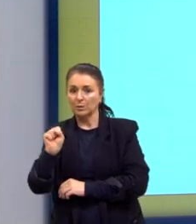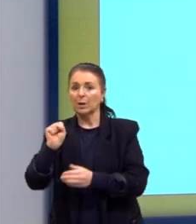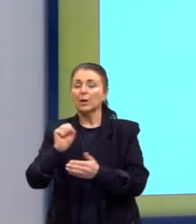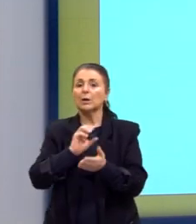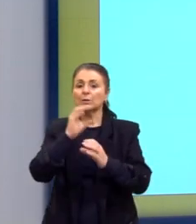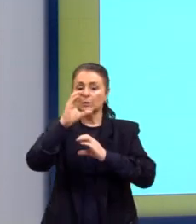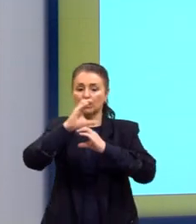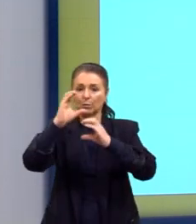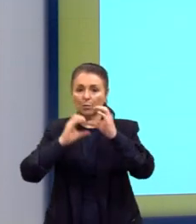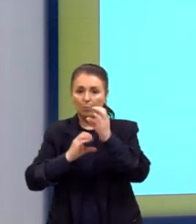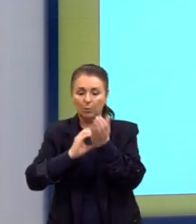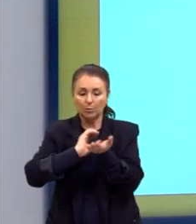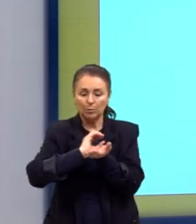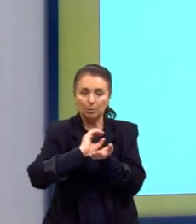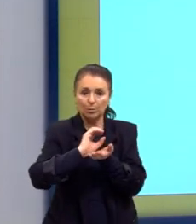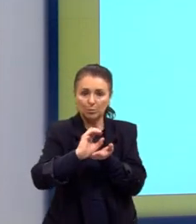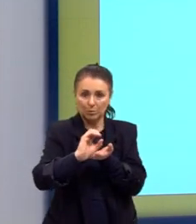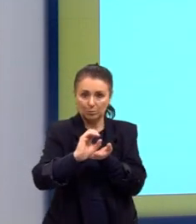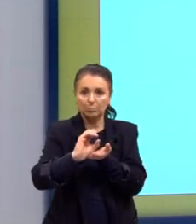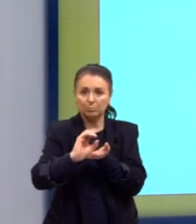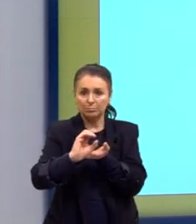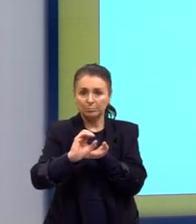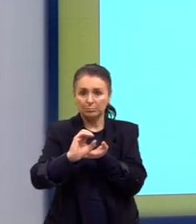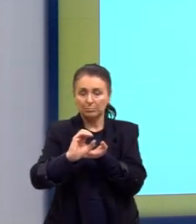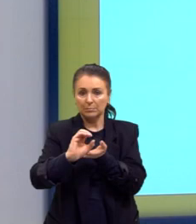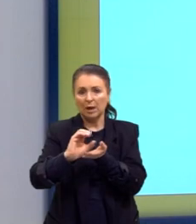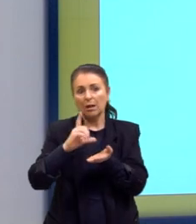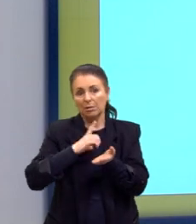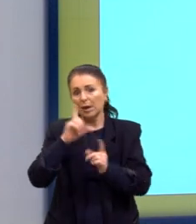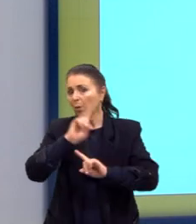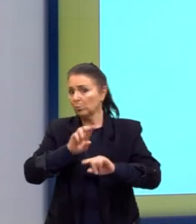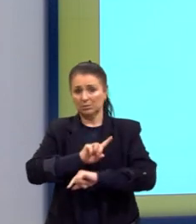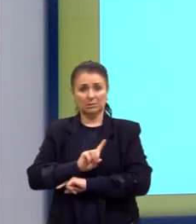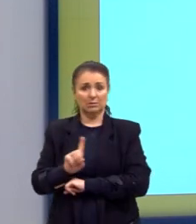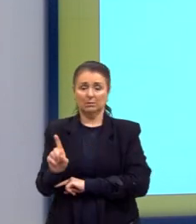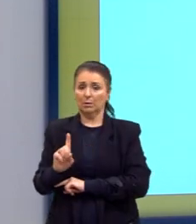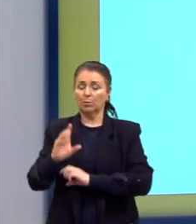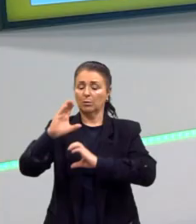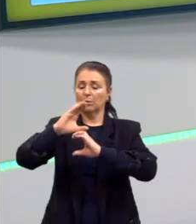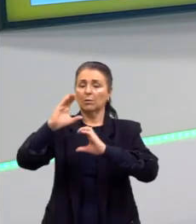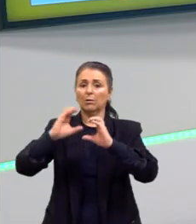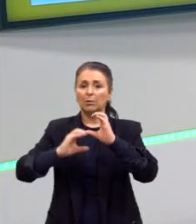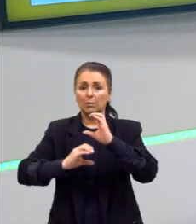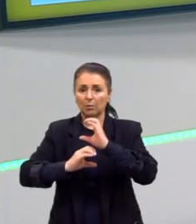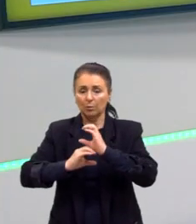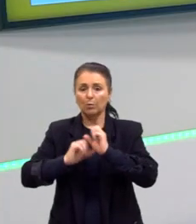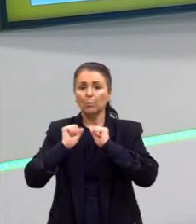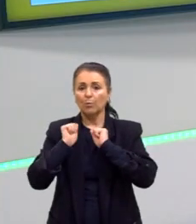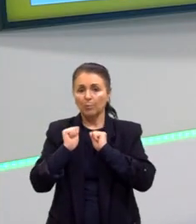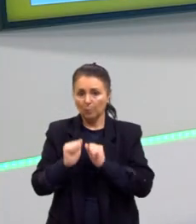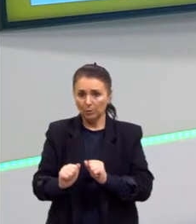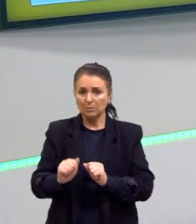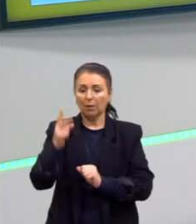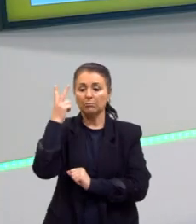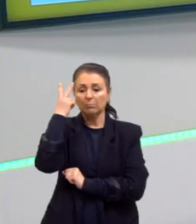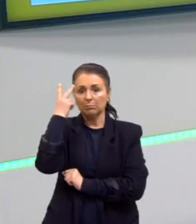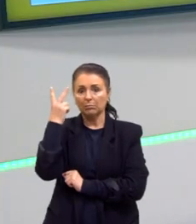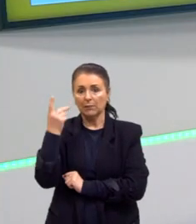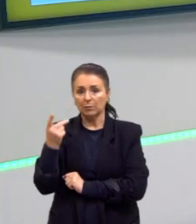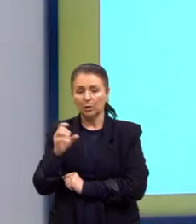orgânicos normalmente a claro que existem exceções esses compostos eles podem ser de origem natural